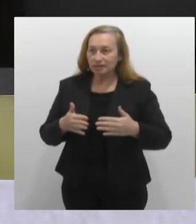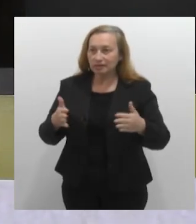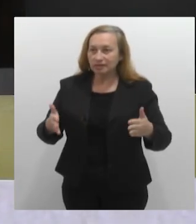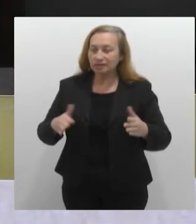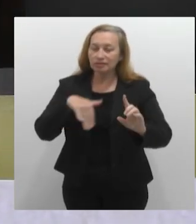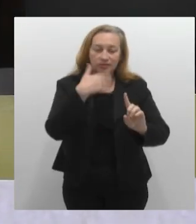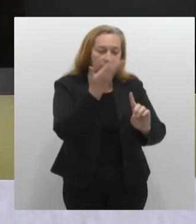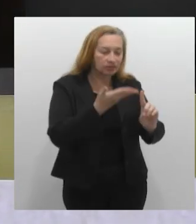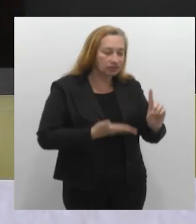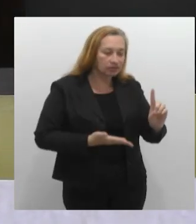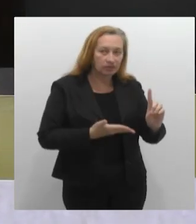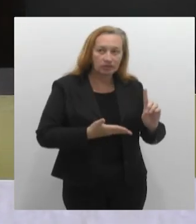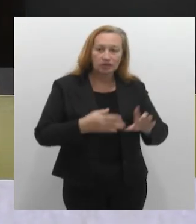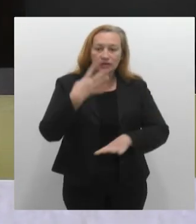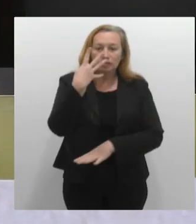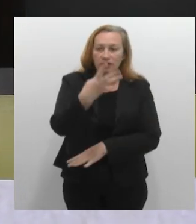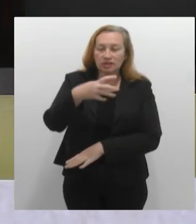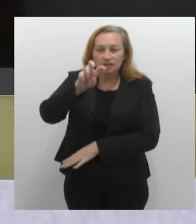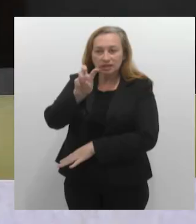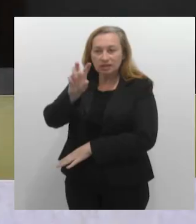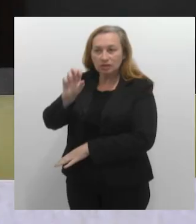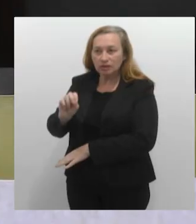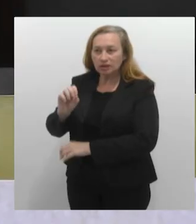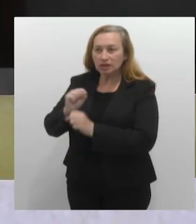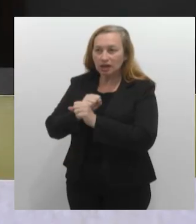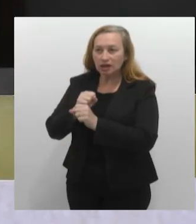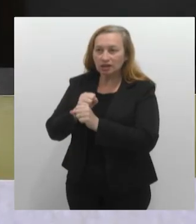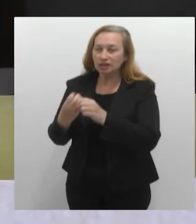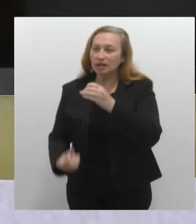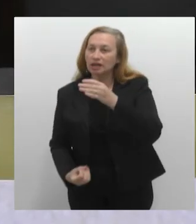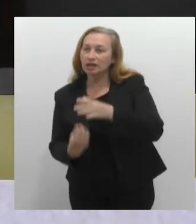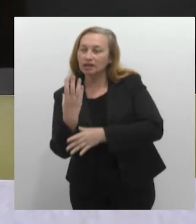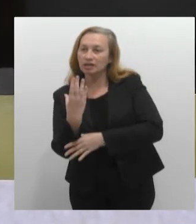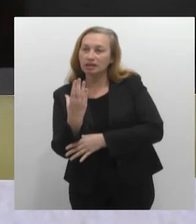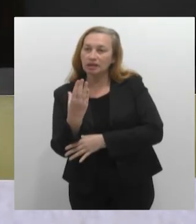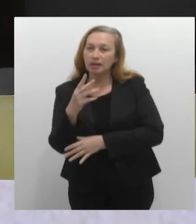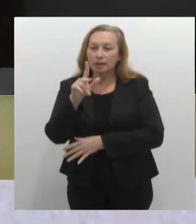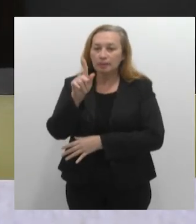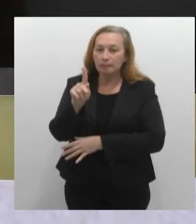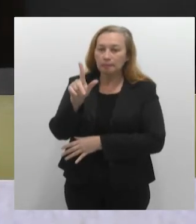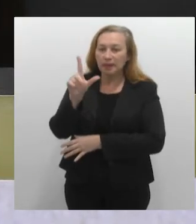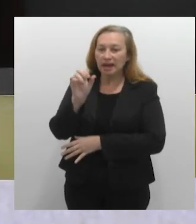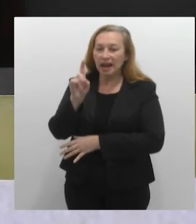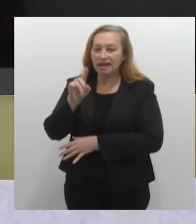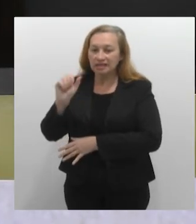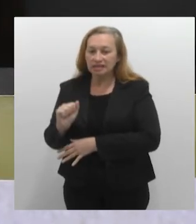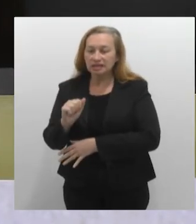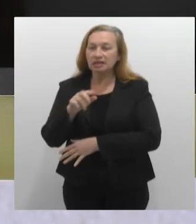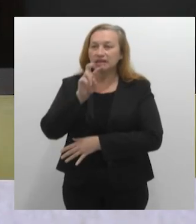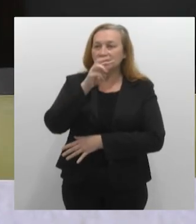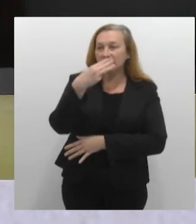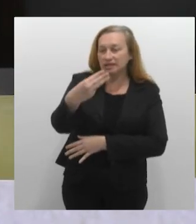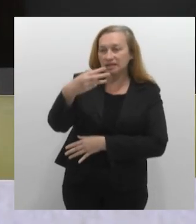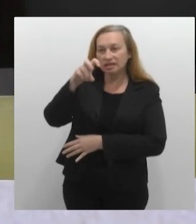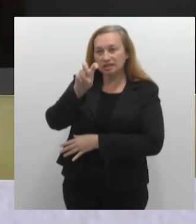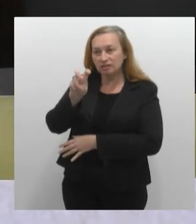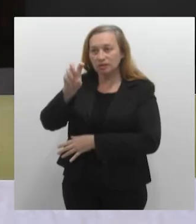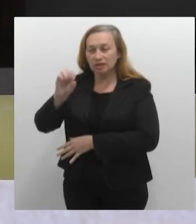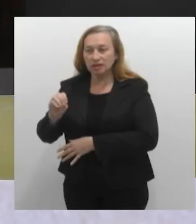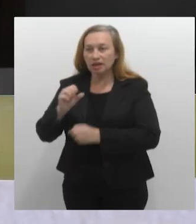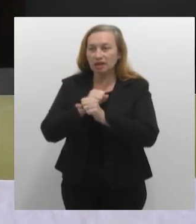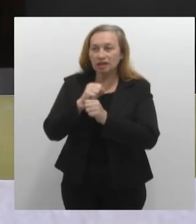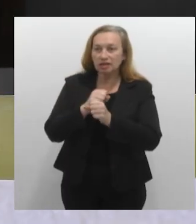solene de 450 anos da criação da prelazia e dos 350 anos da criação